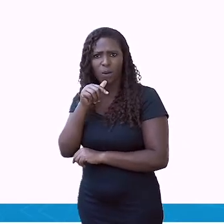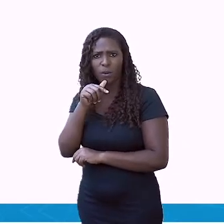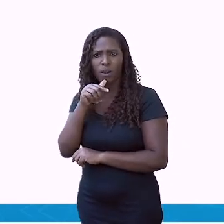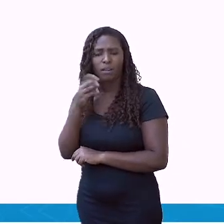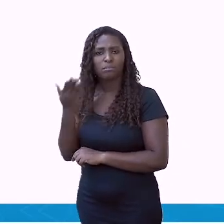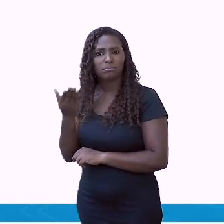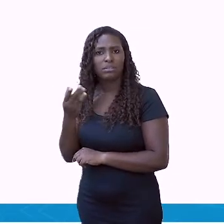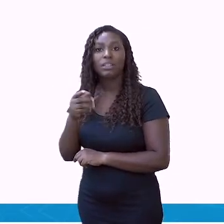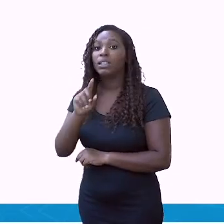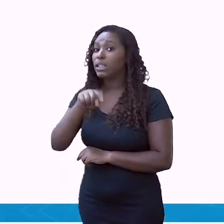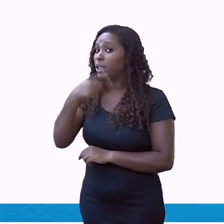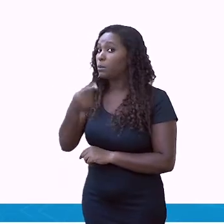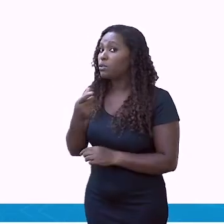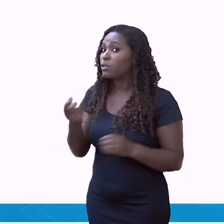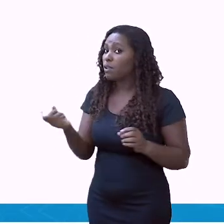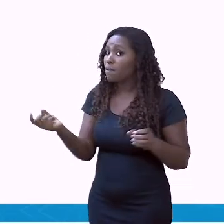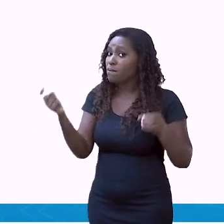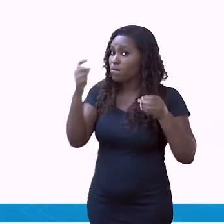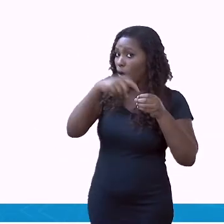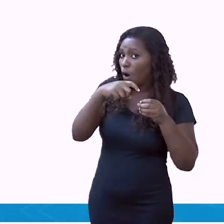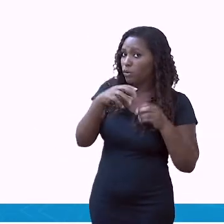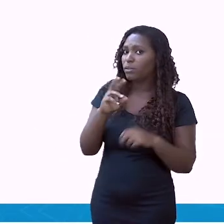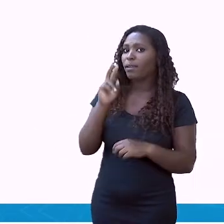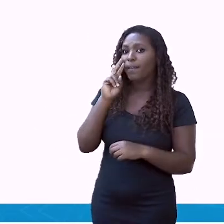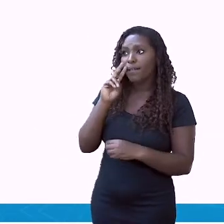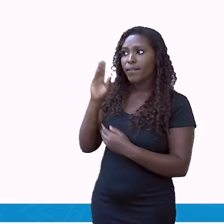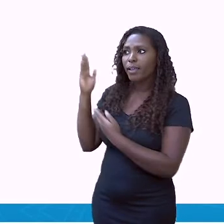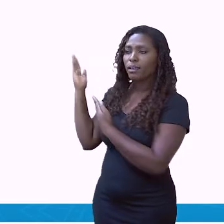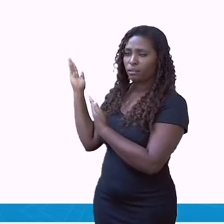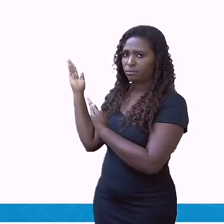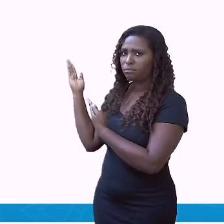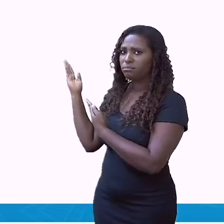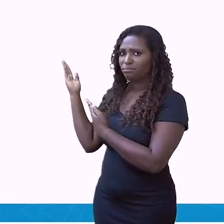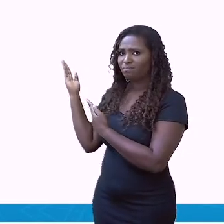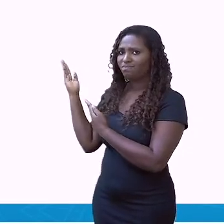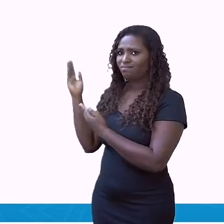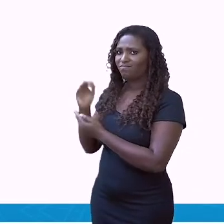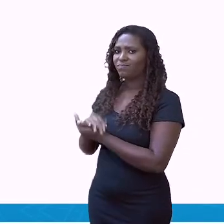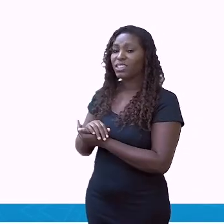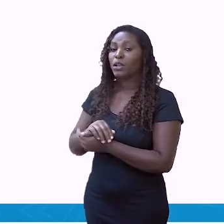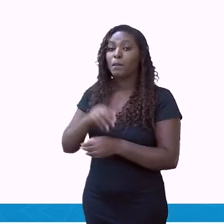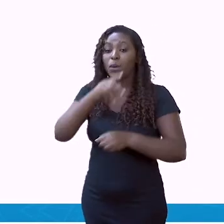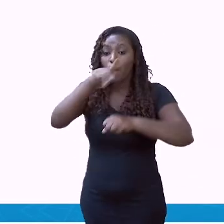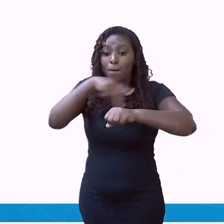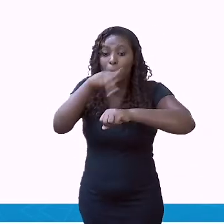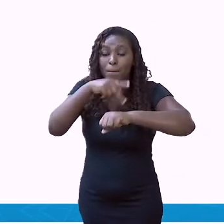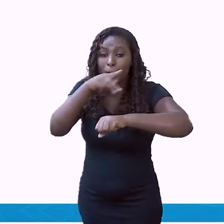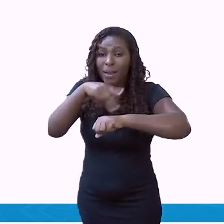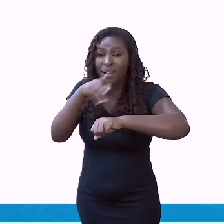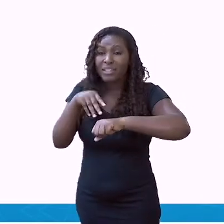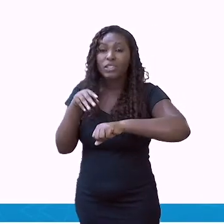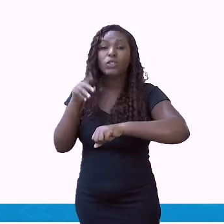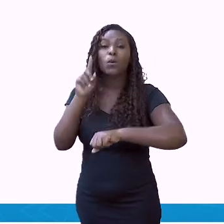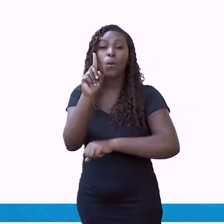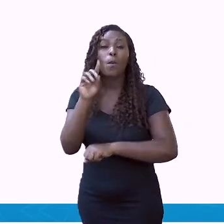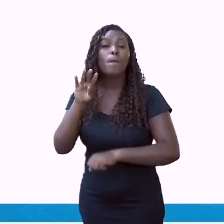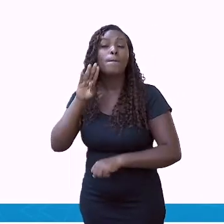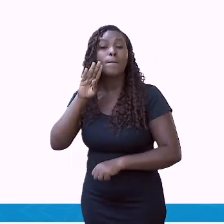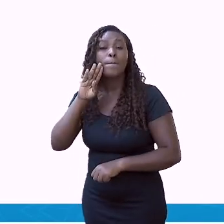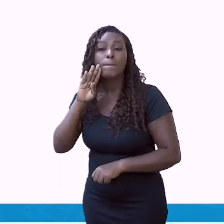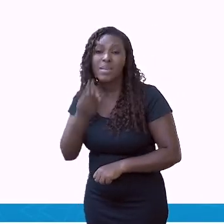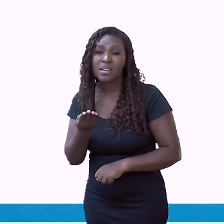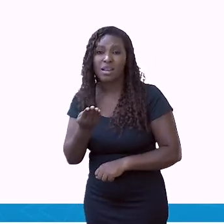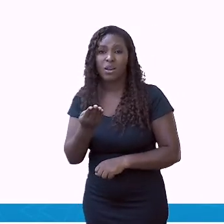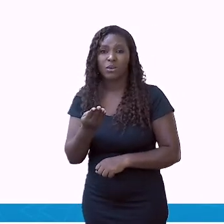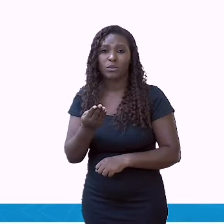Aquecimento global e as mudanças climáticas. O aquecimento global também é resultado